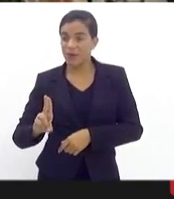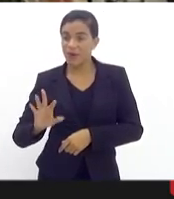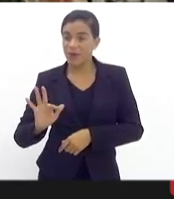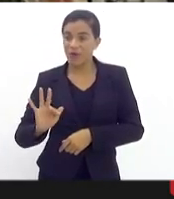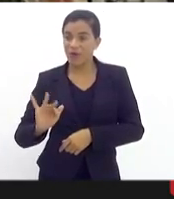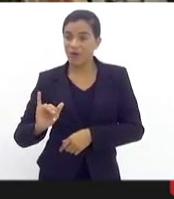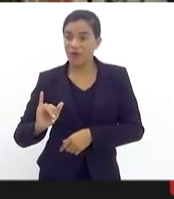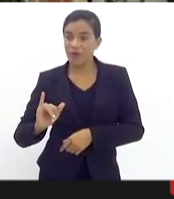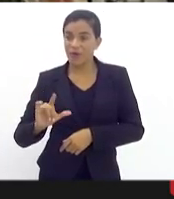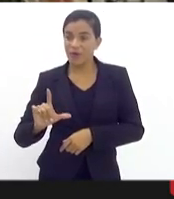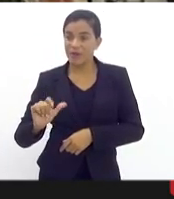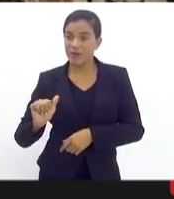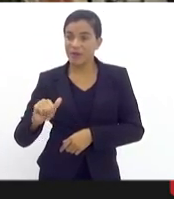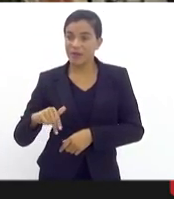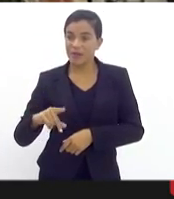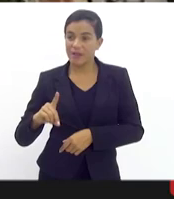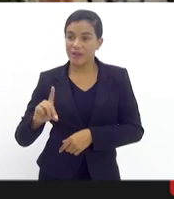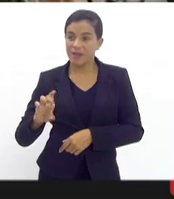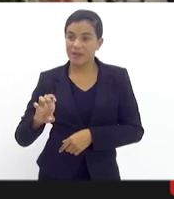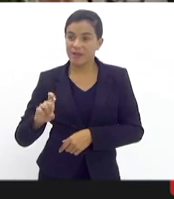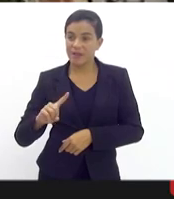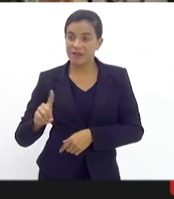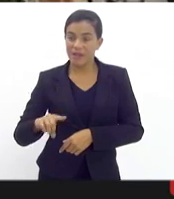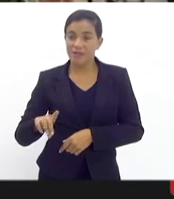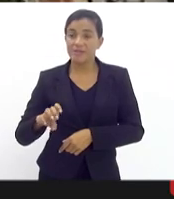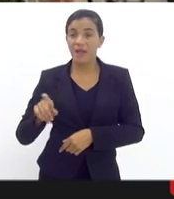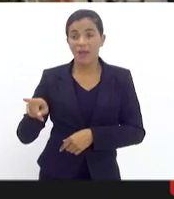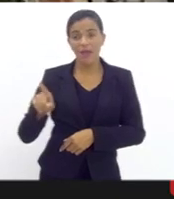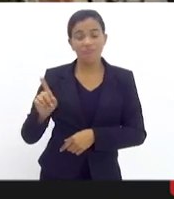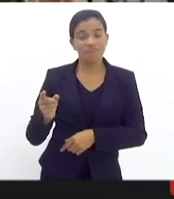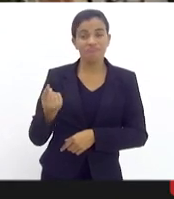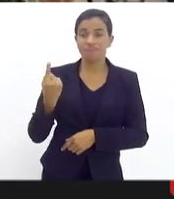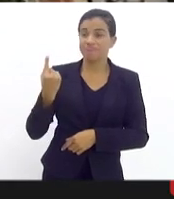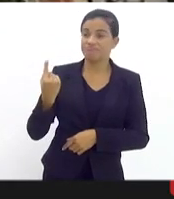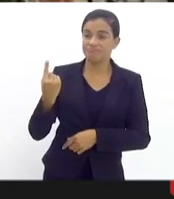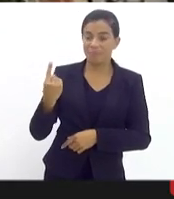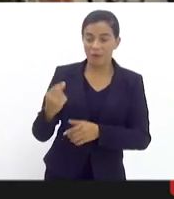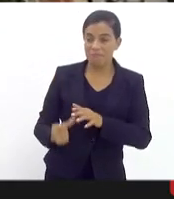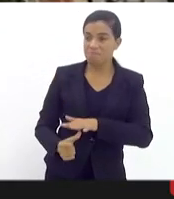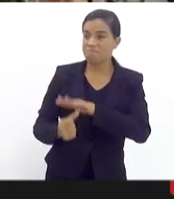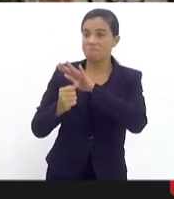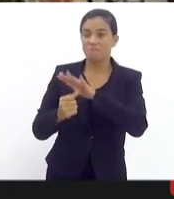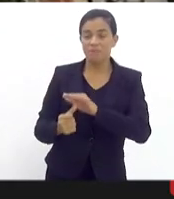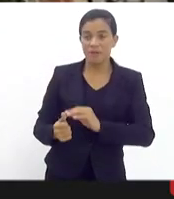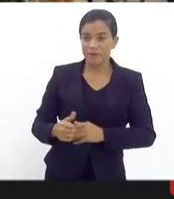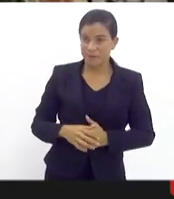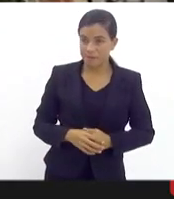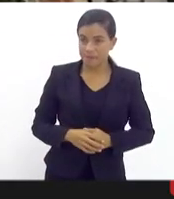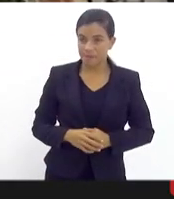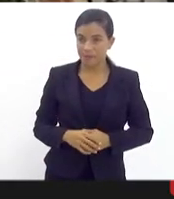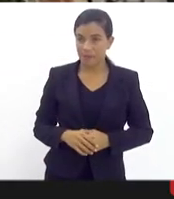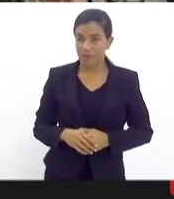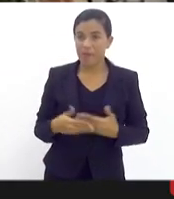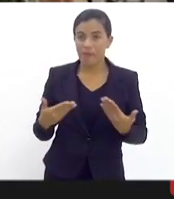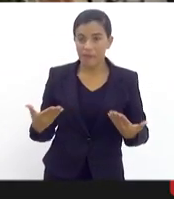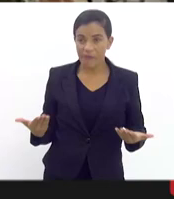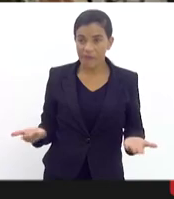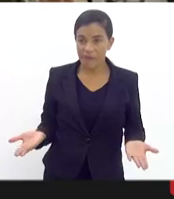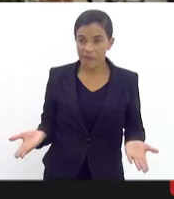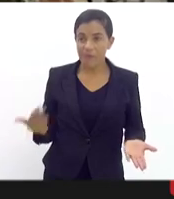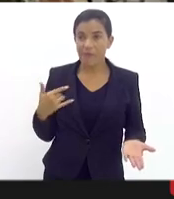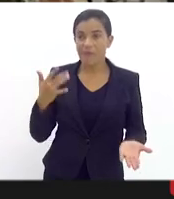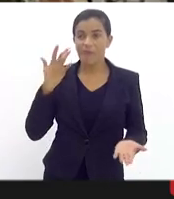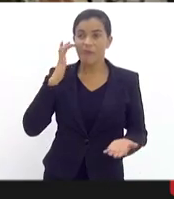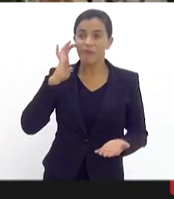franco-finlandês, que foi uma espécie de pioneiro em Helsinki nesse tipo de trabalho. Portanto, eu acho